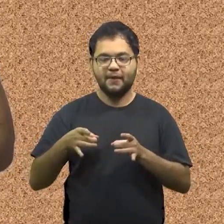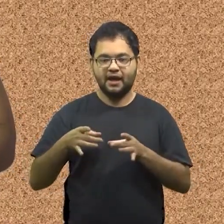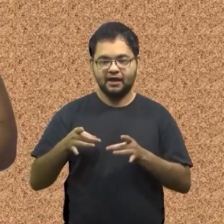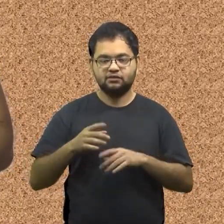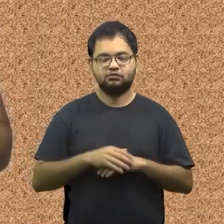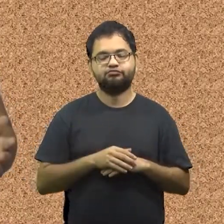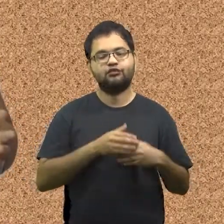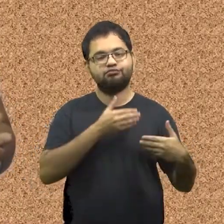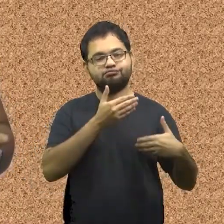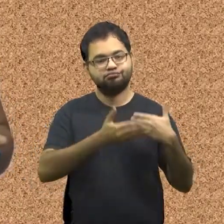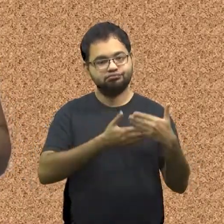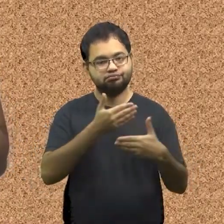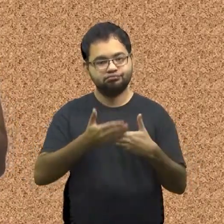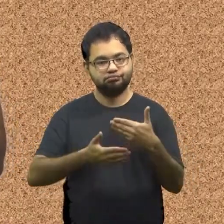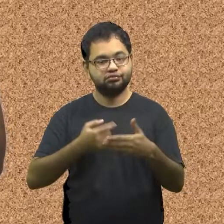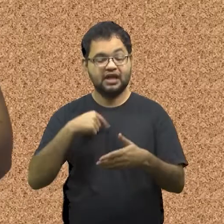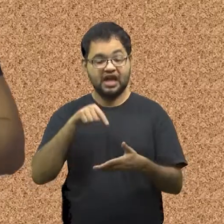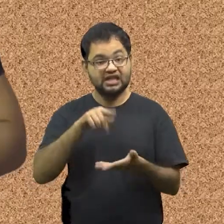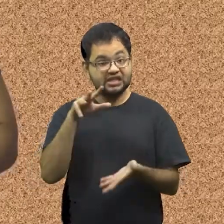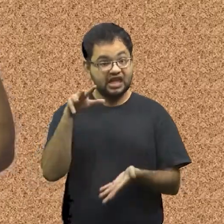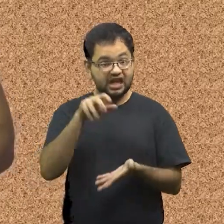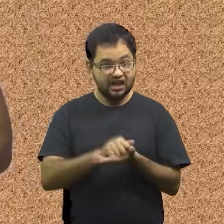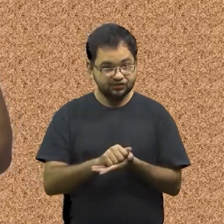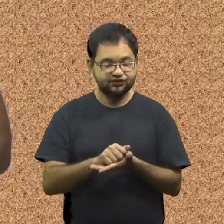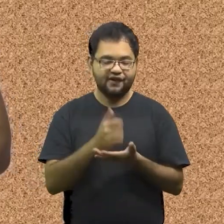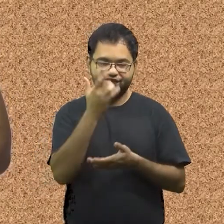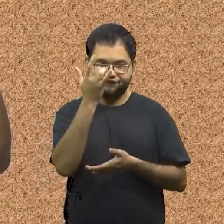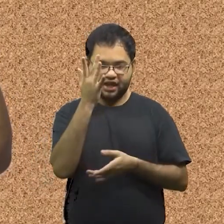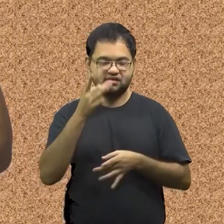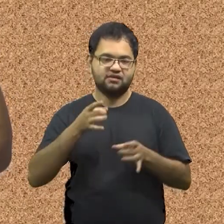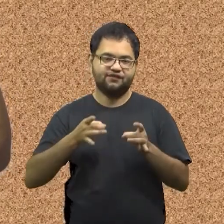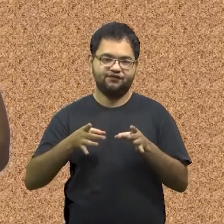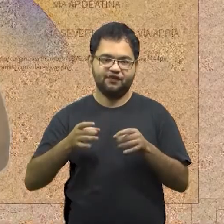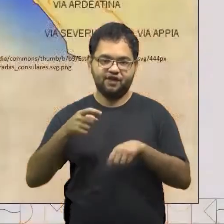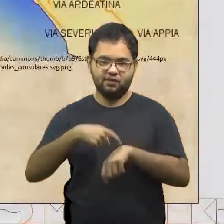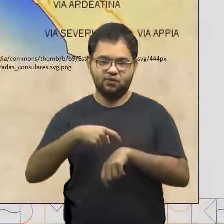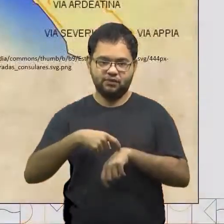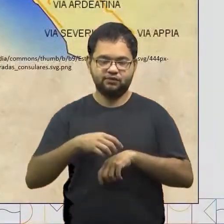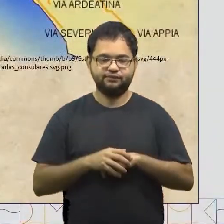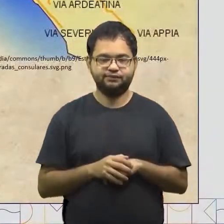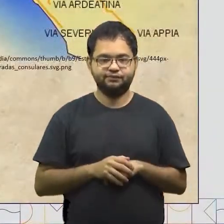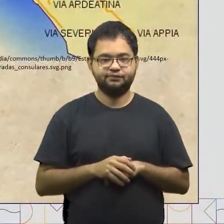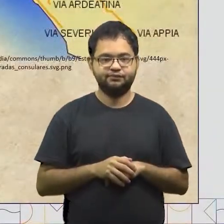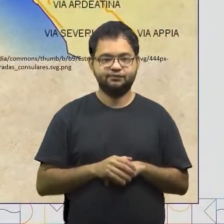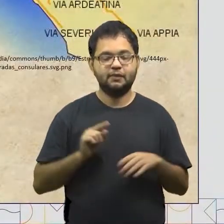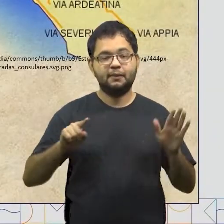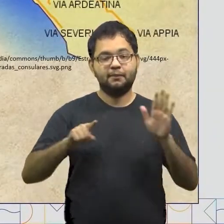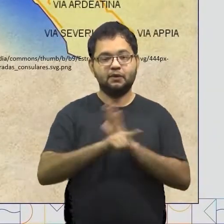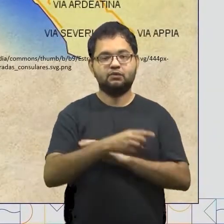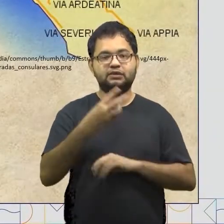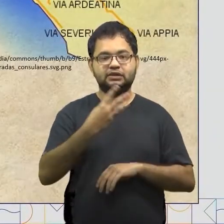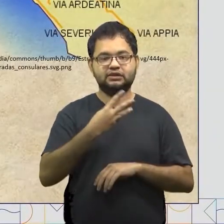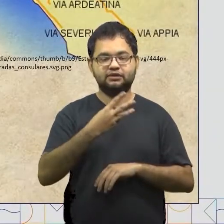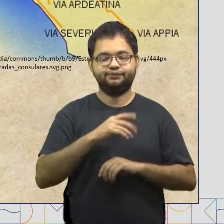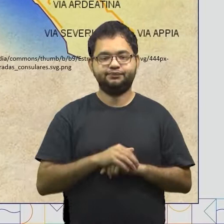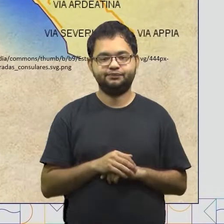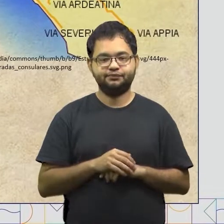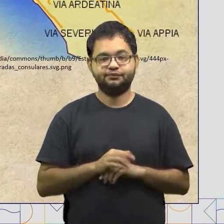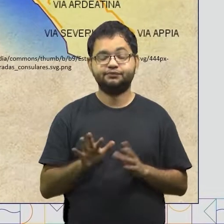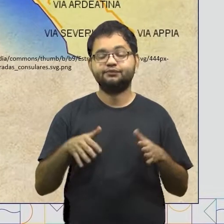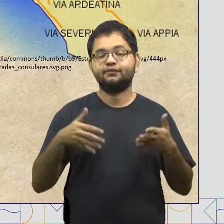sentem-se ficando esse registro facilitou as transações comerciais vamos a nossa atividade 3